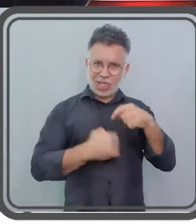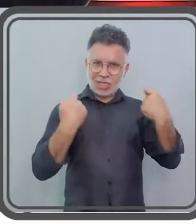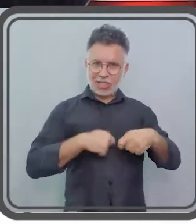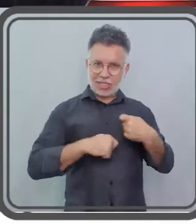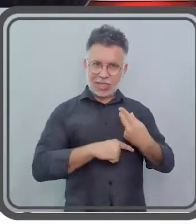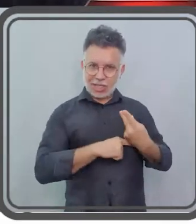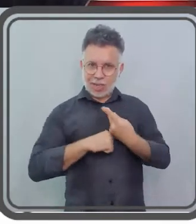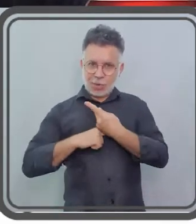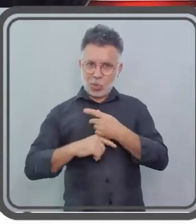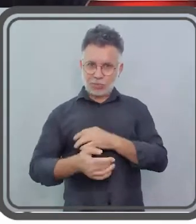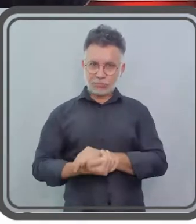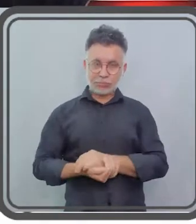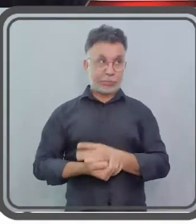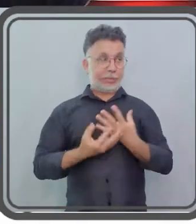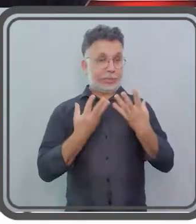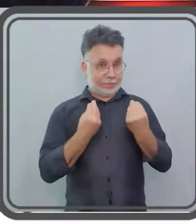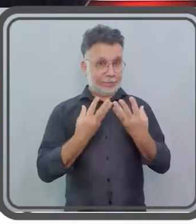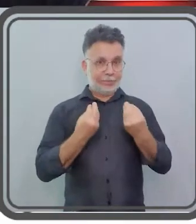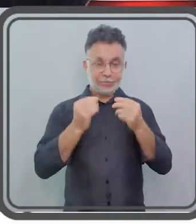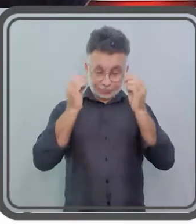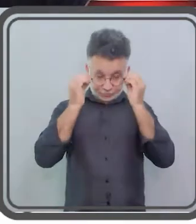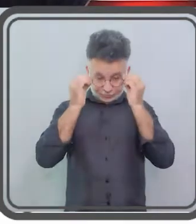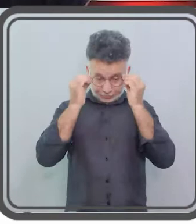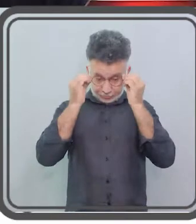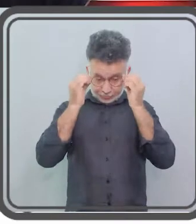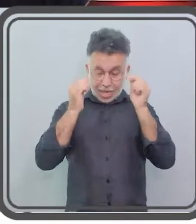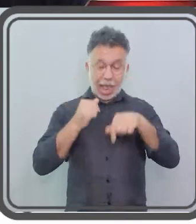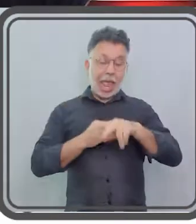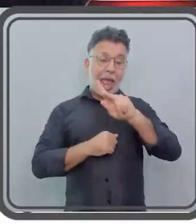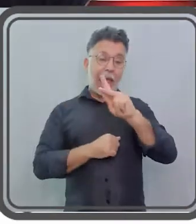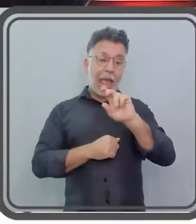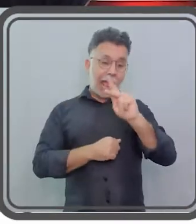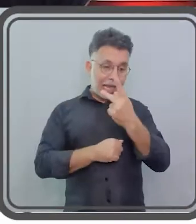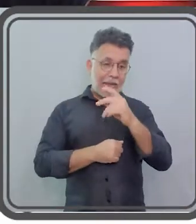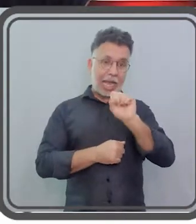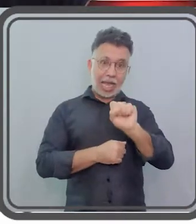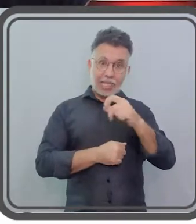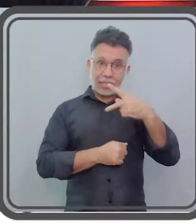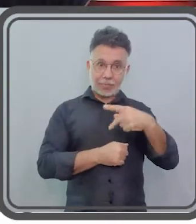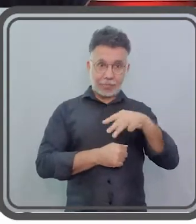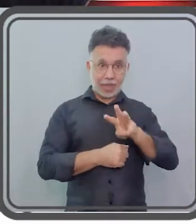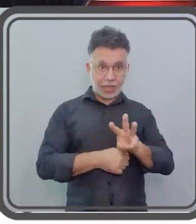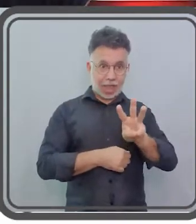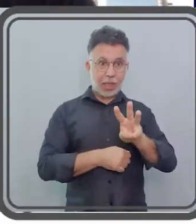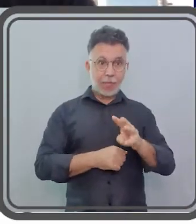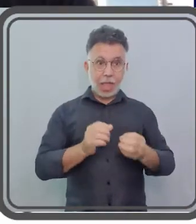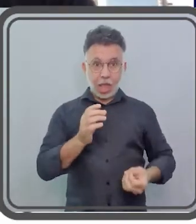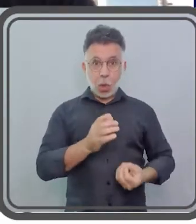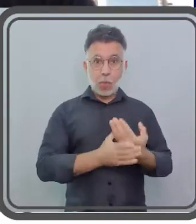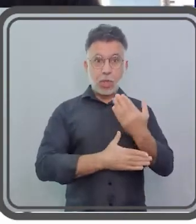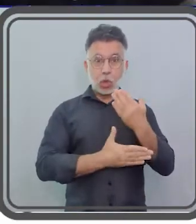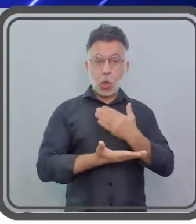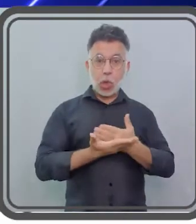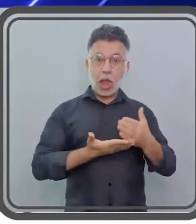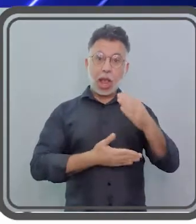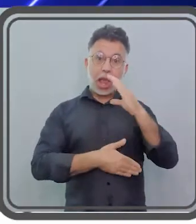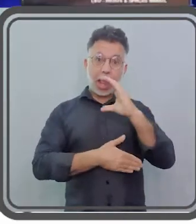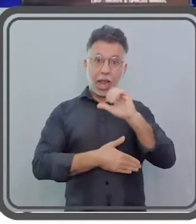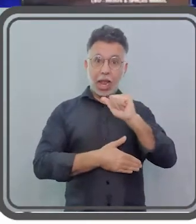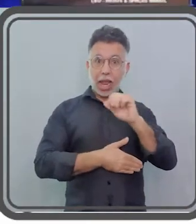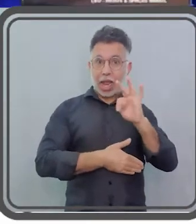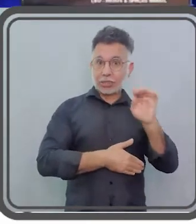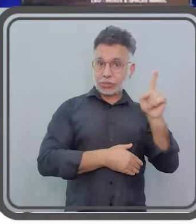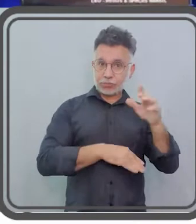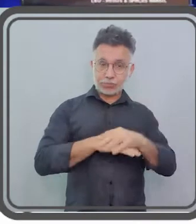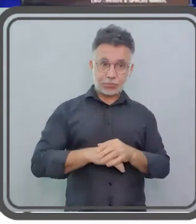muito? Muito. É, na verdade, a HSPW começou na CAT, que é a Associação Catarinense de Tecnologia, que, diga-se